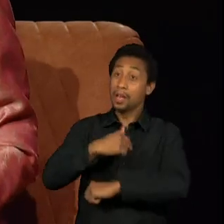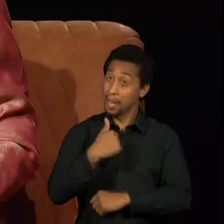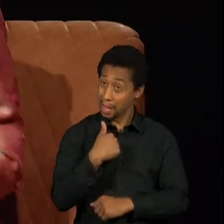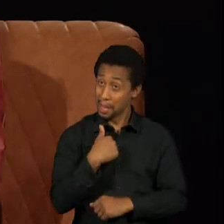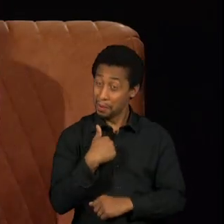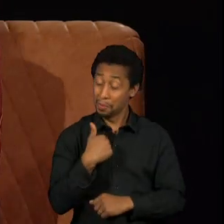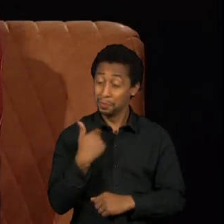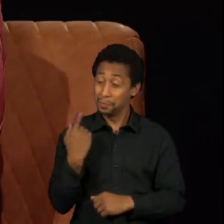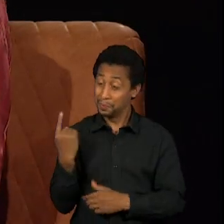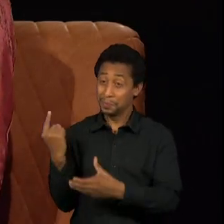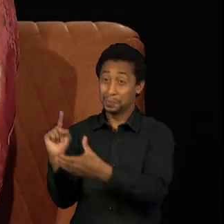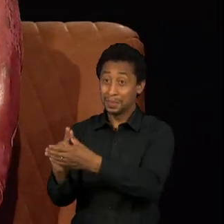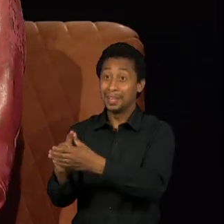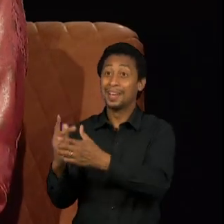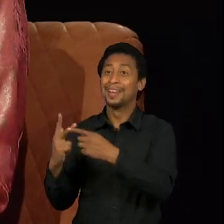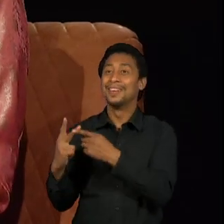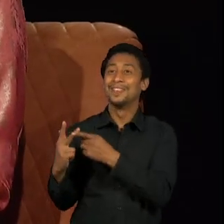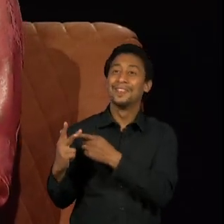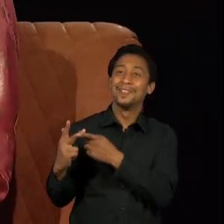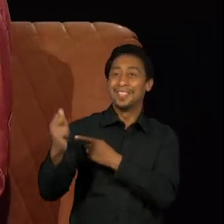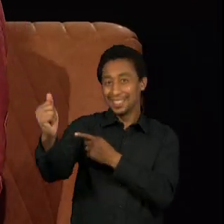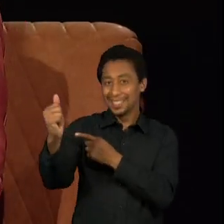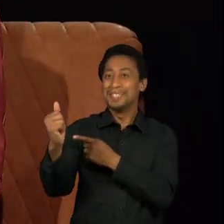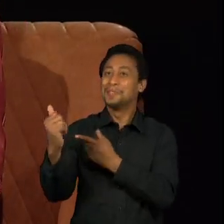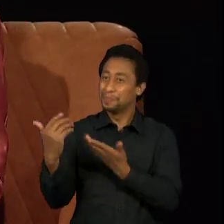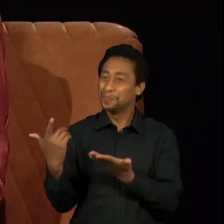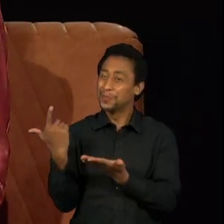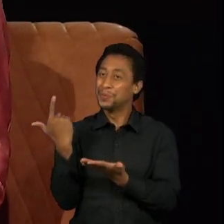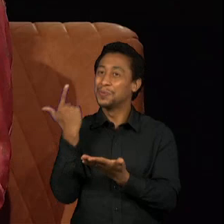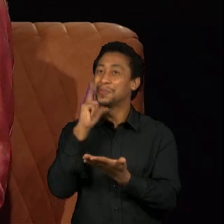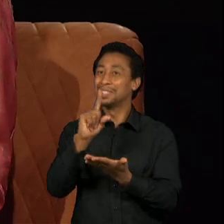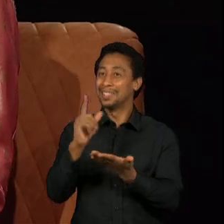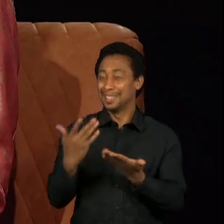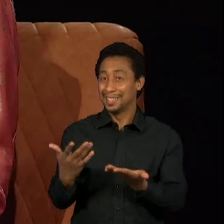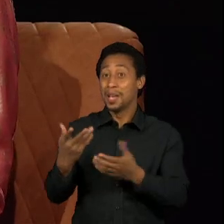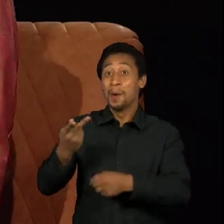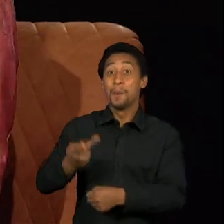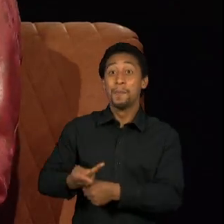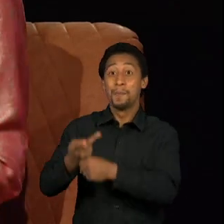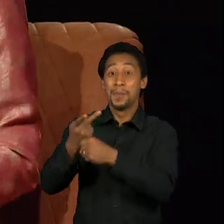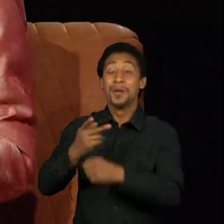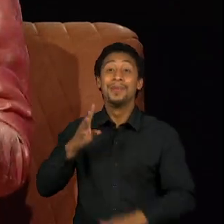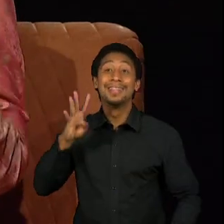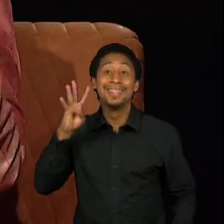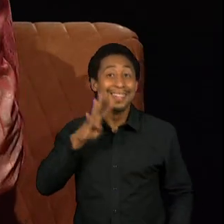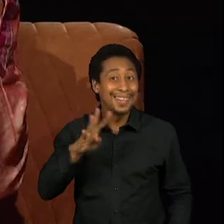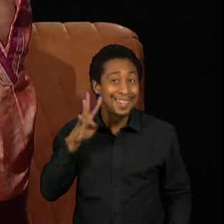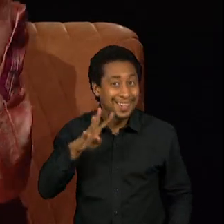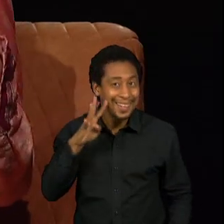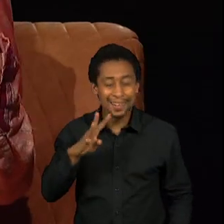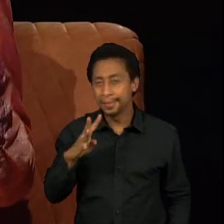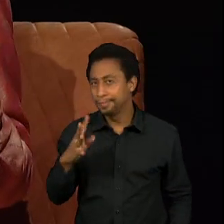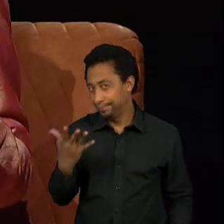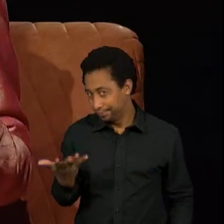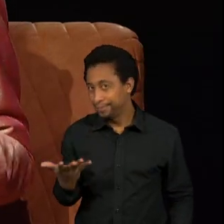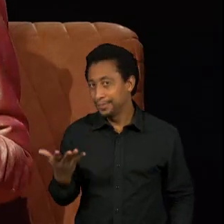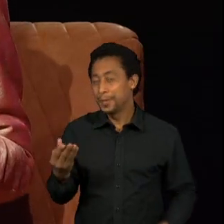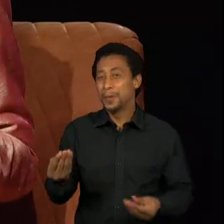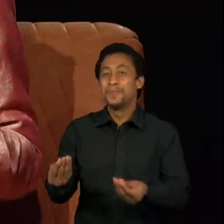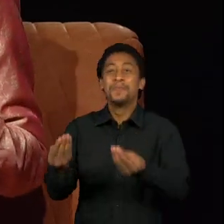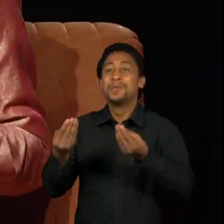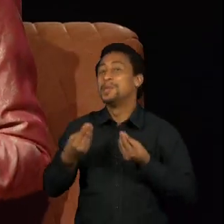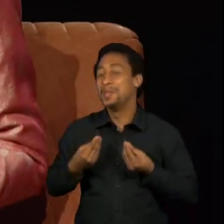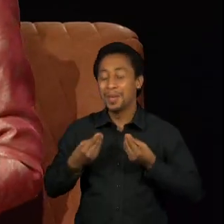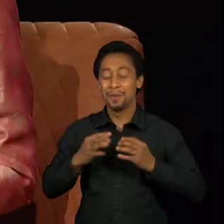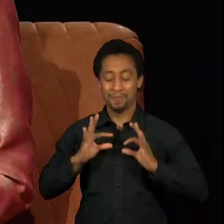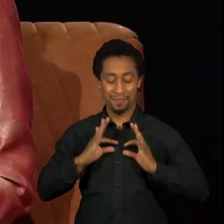ganhei. Ganhei esse Glamour Girl e o prêmio foi muito legal, porque eu recebi um conjunto de joias de